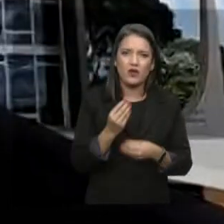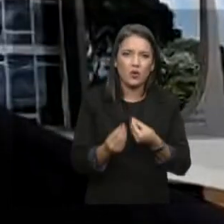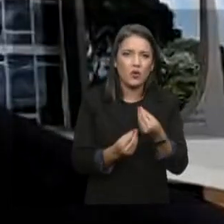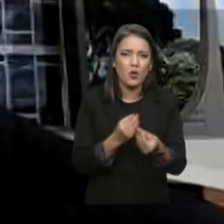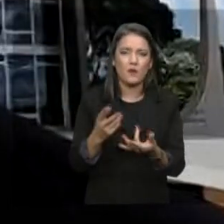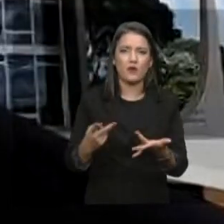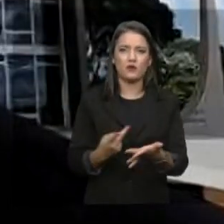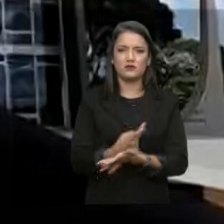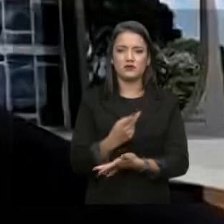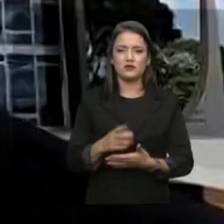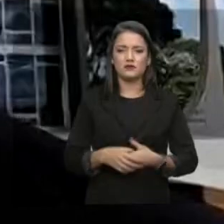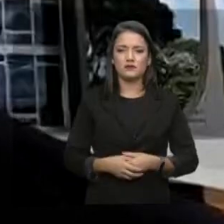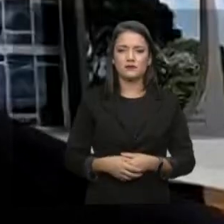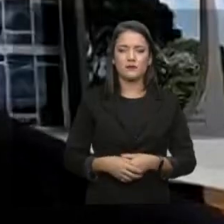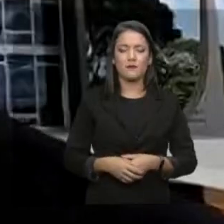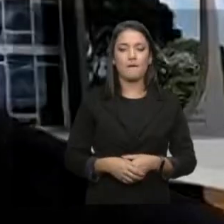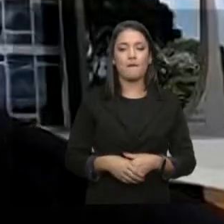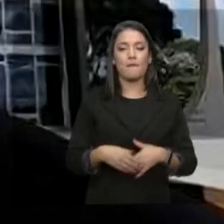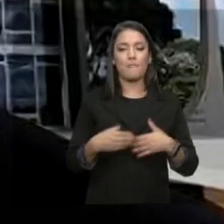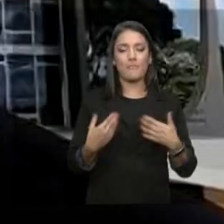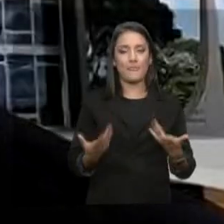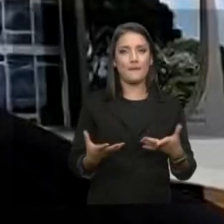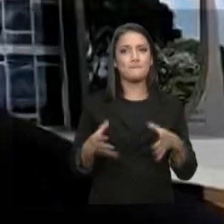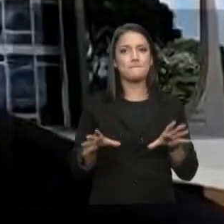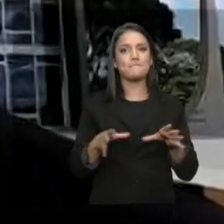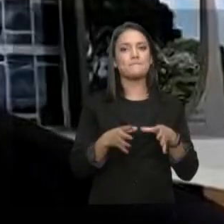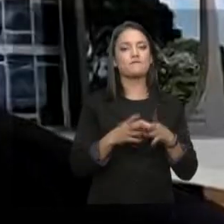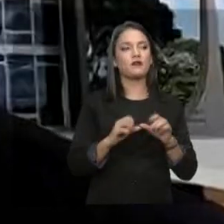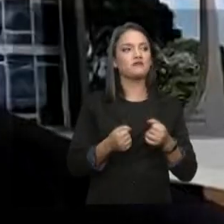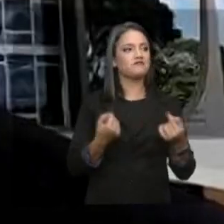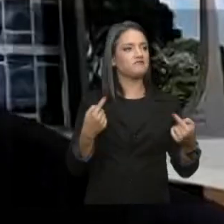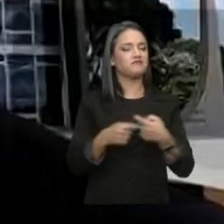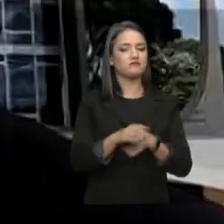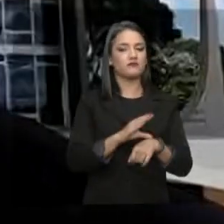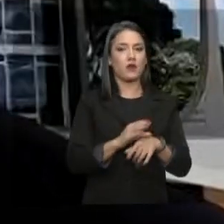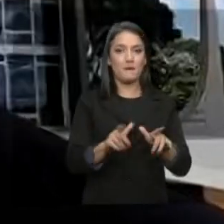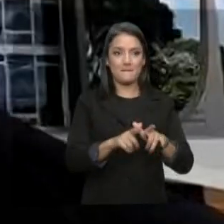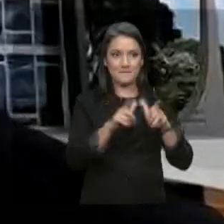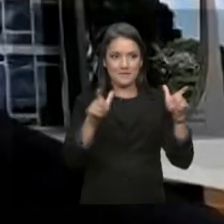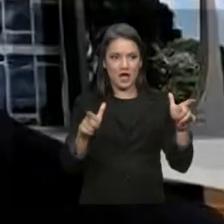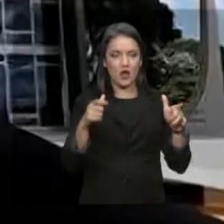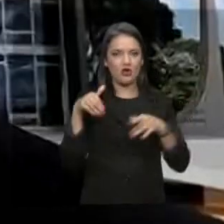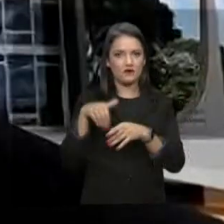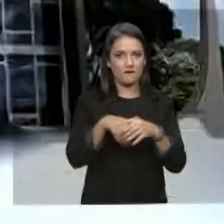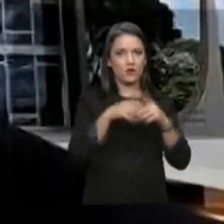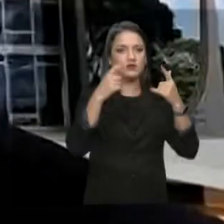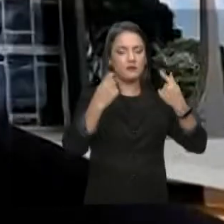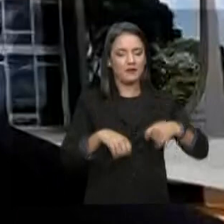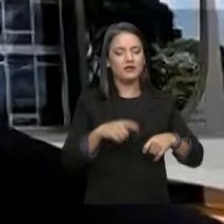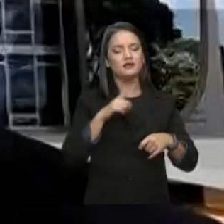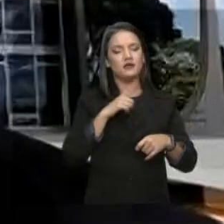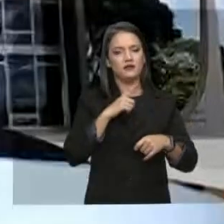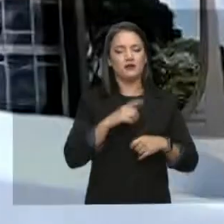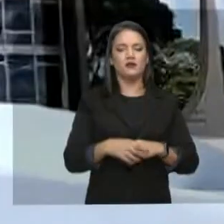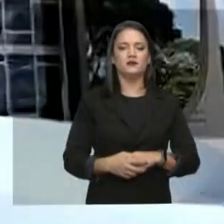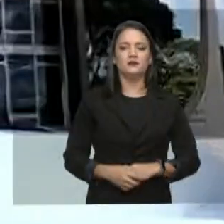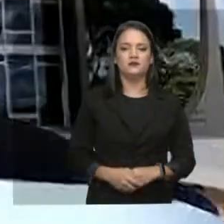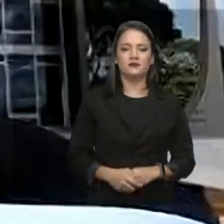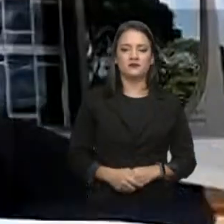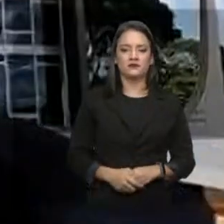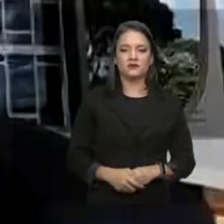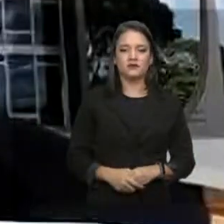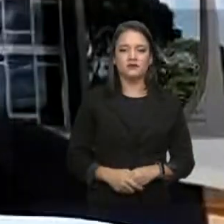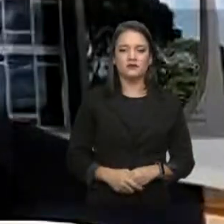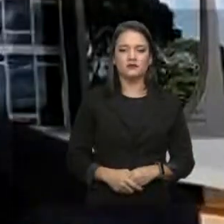à corrente que defende a sua inconstitucionalidade obter a maioria necessária para infirmar tal presunção.